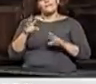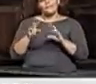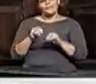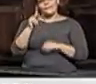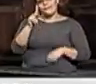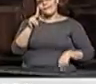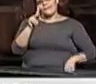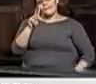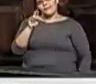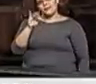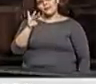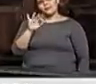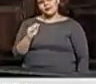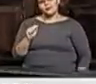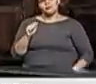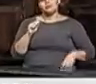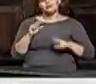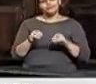é essa.